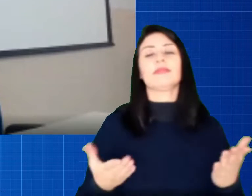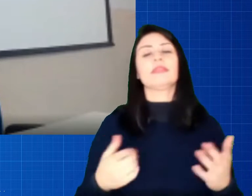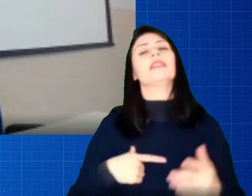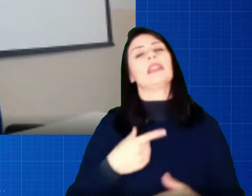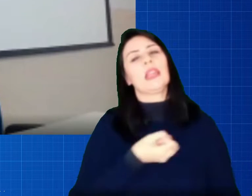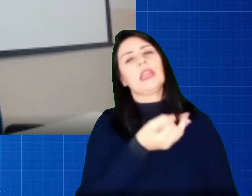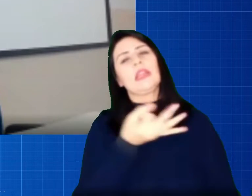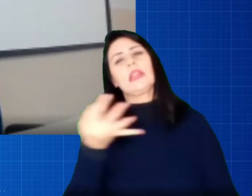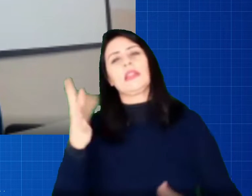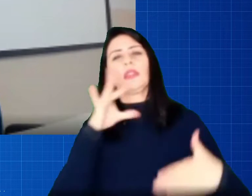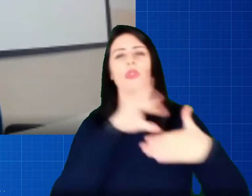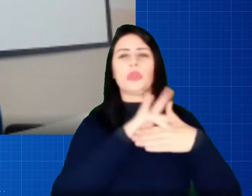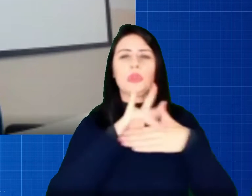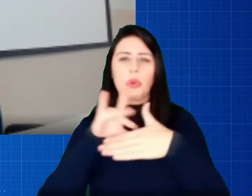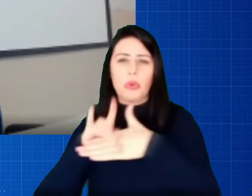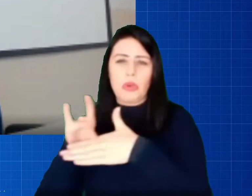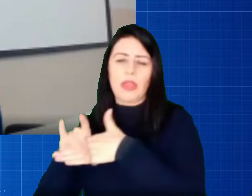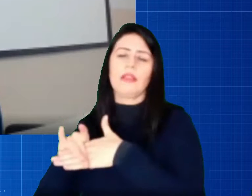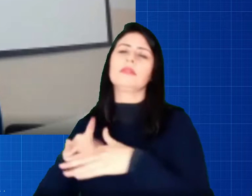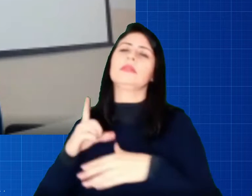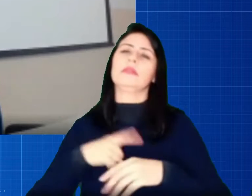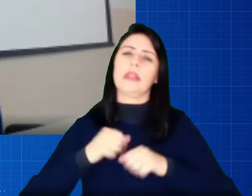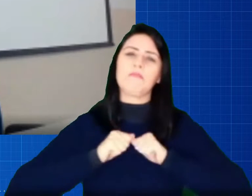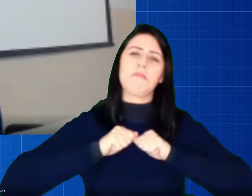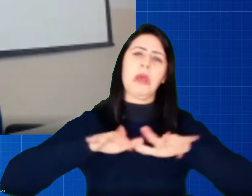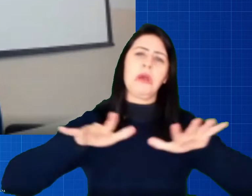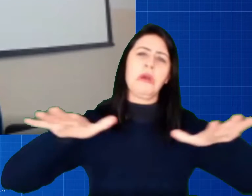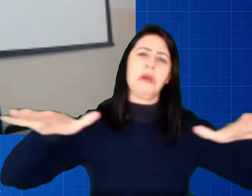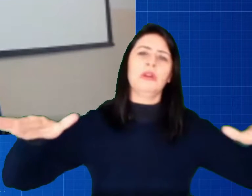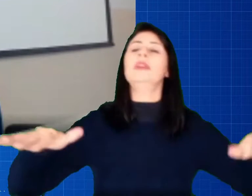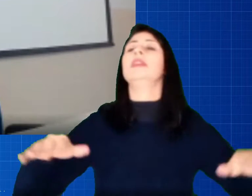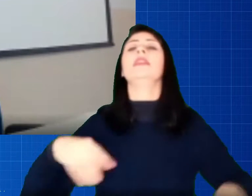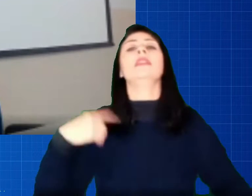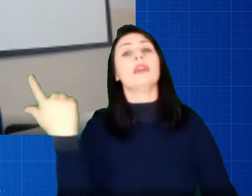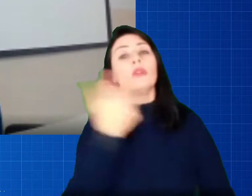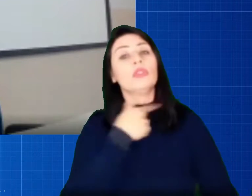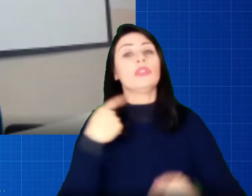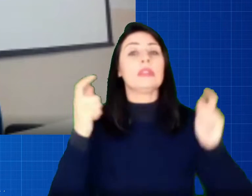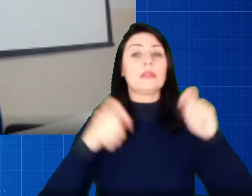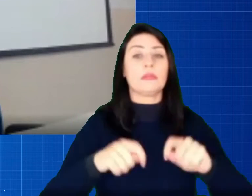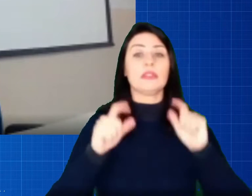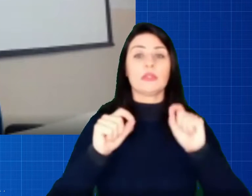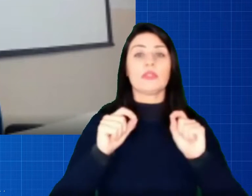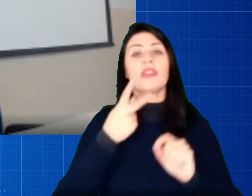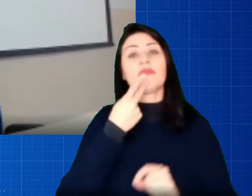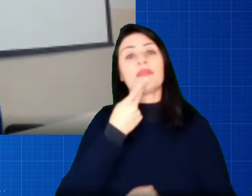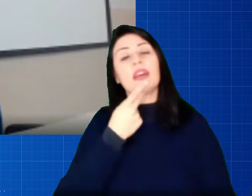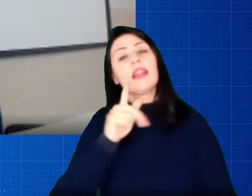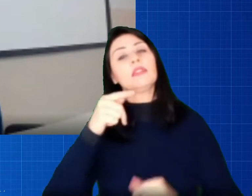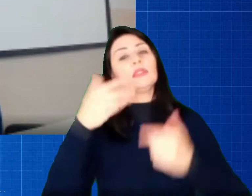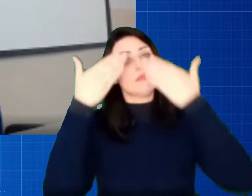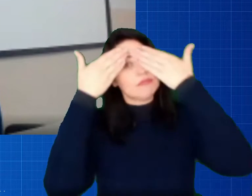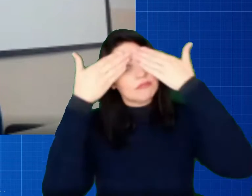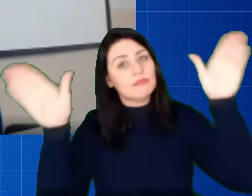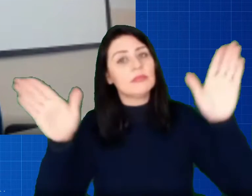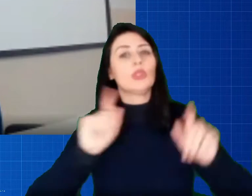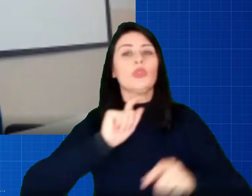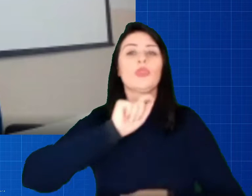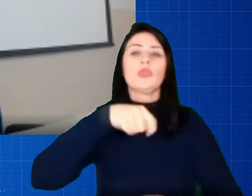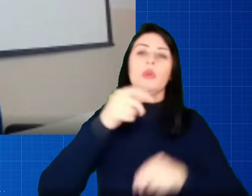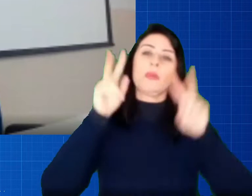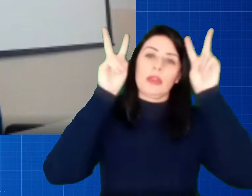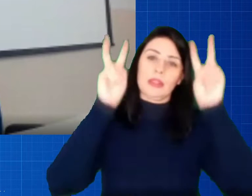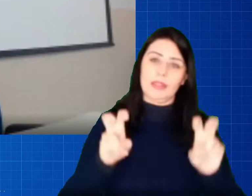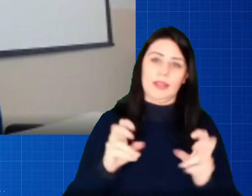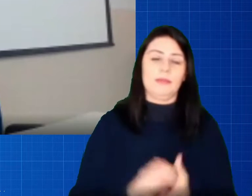muitas doenças estão aí, estão bombando mesmo, e eu acho que a gente tem que estar falando abertamente de...